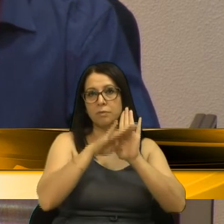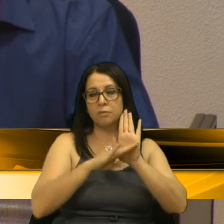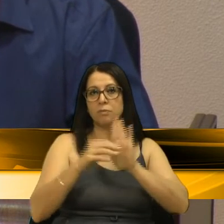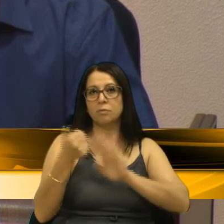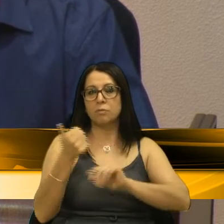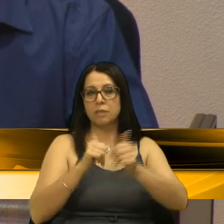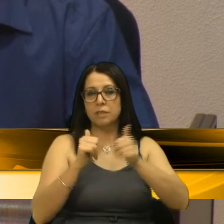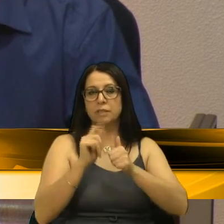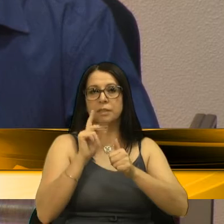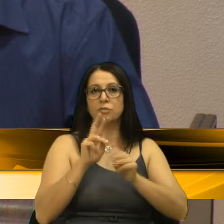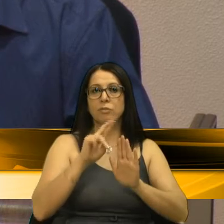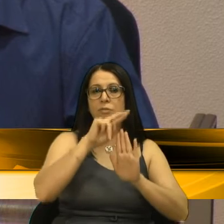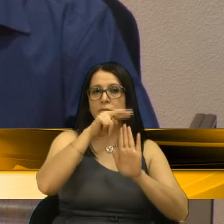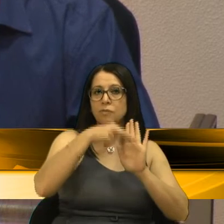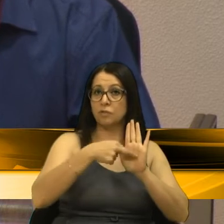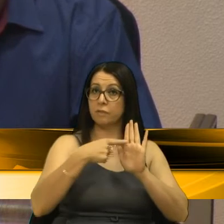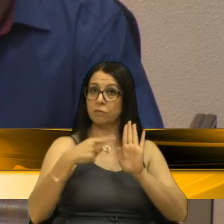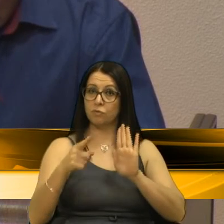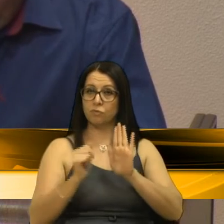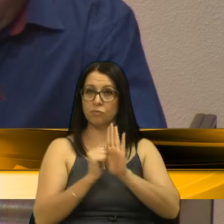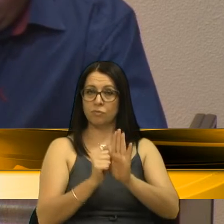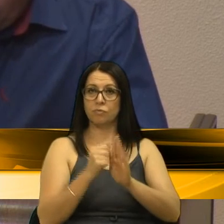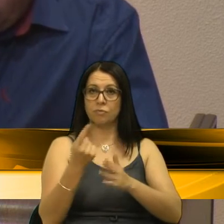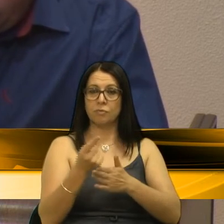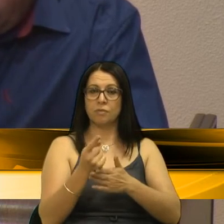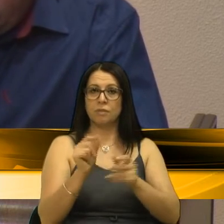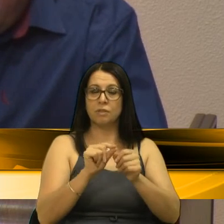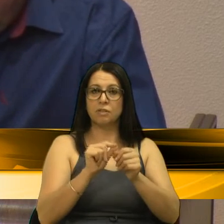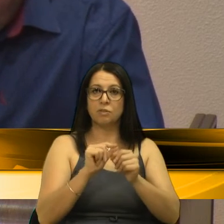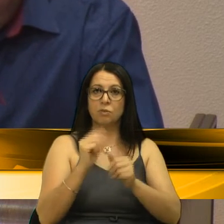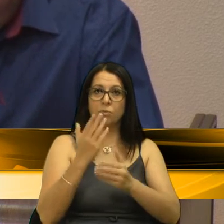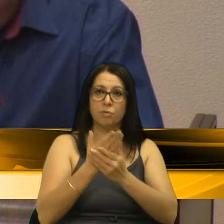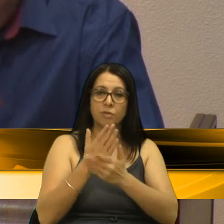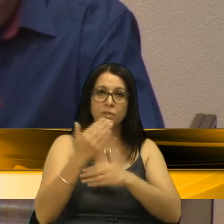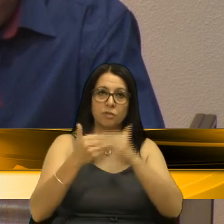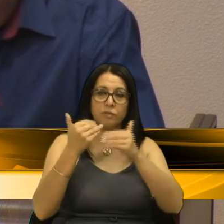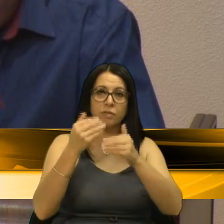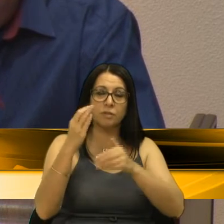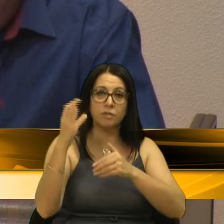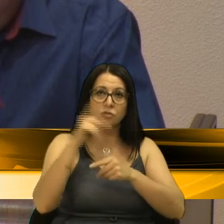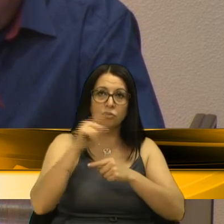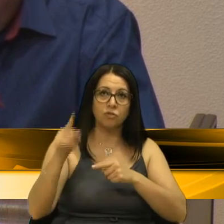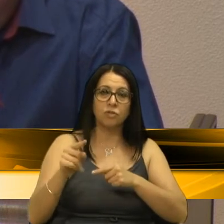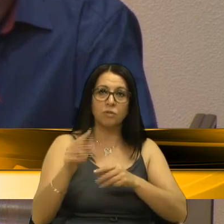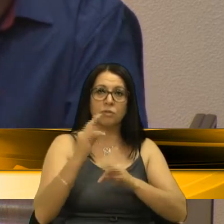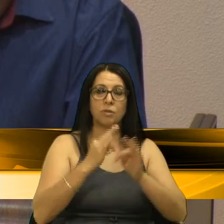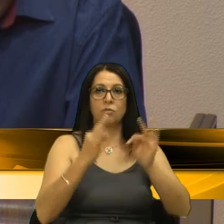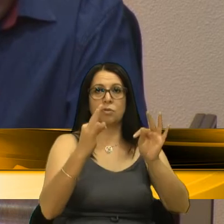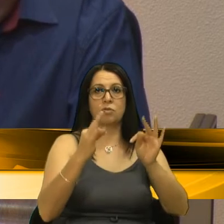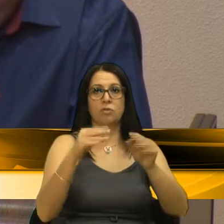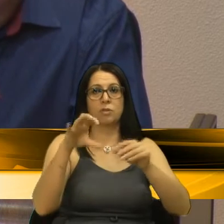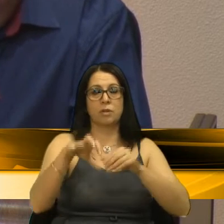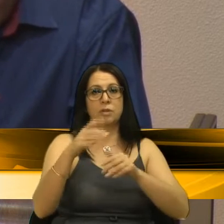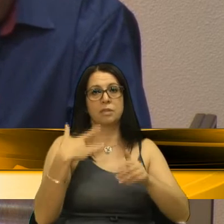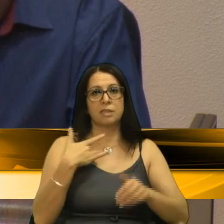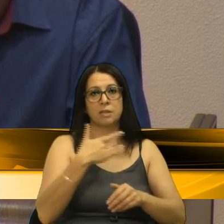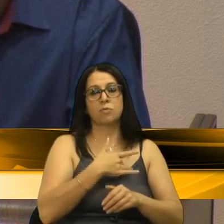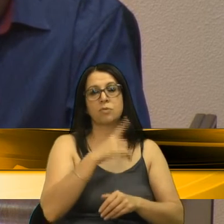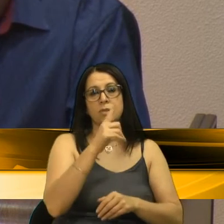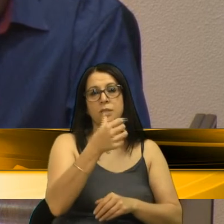e resolutividade, atualizando-os em face dos processos de avanço científico e tecnológicos na área da saúde. 16, avaliar os